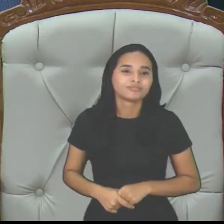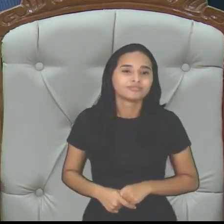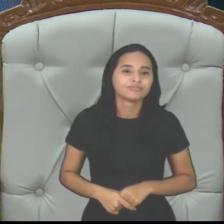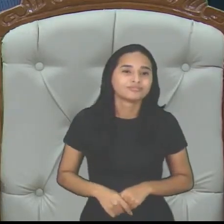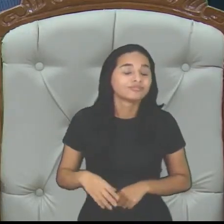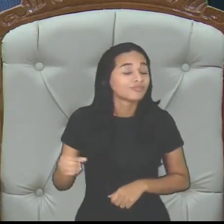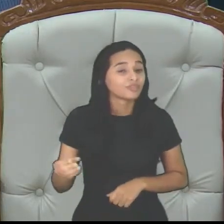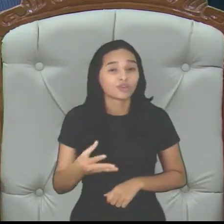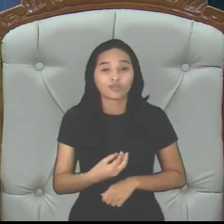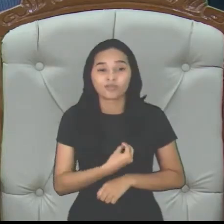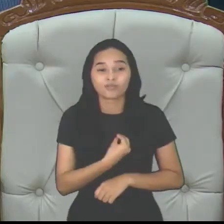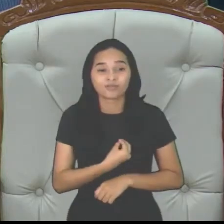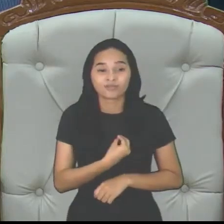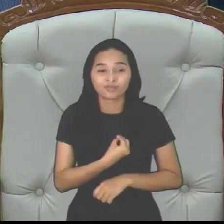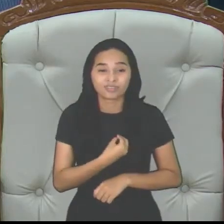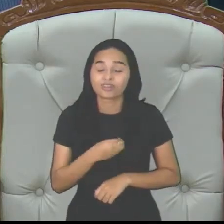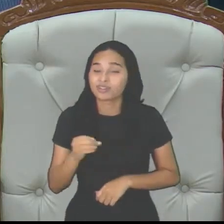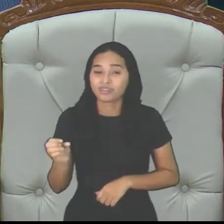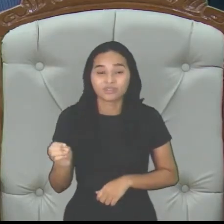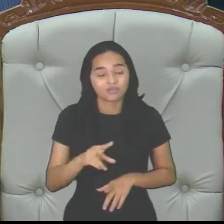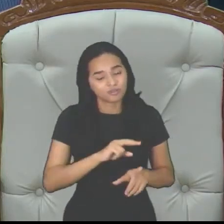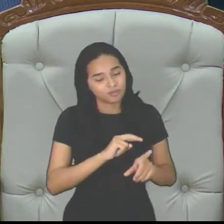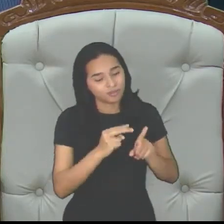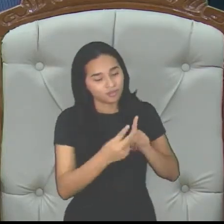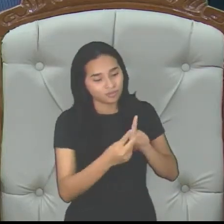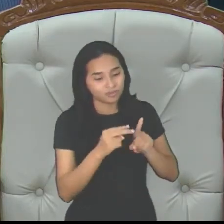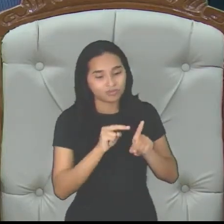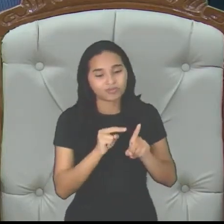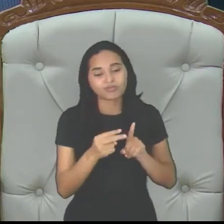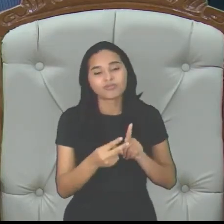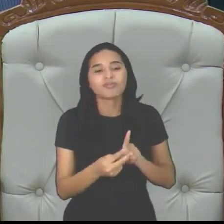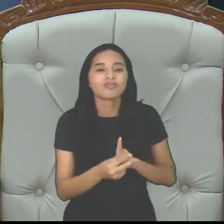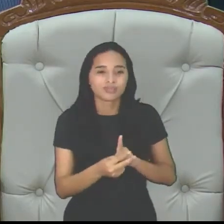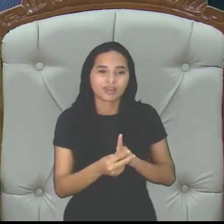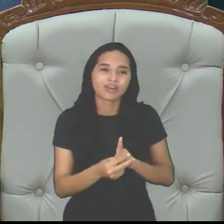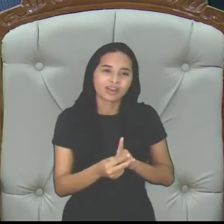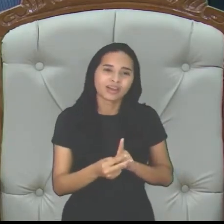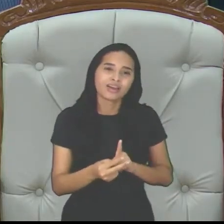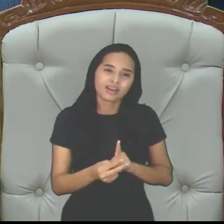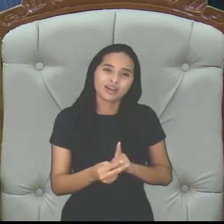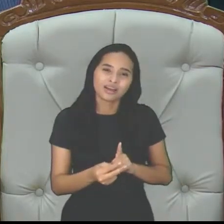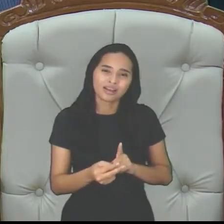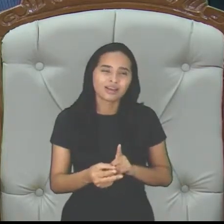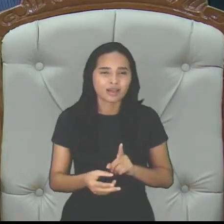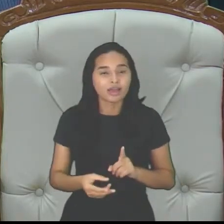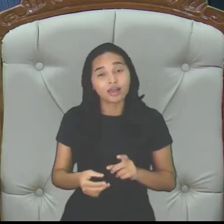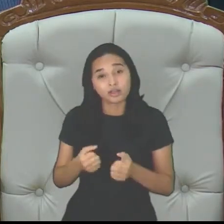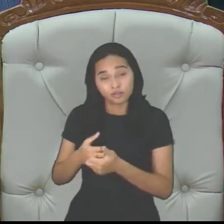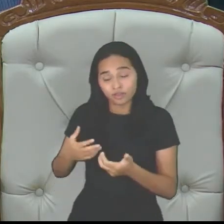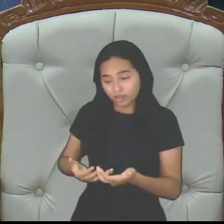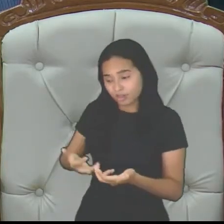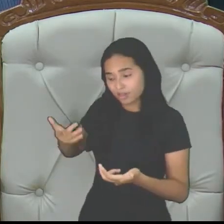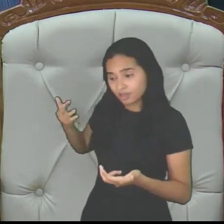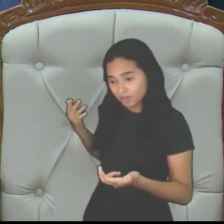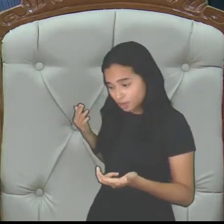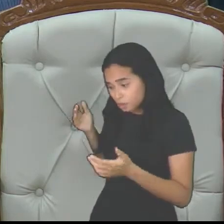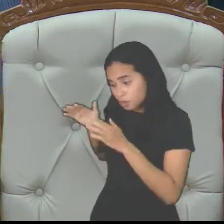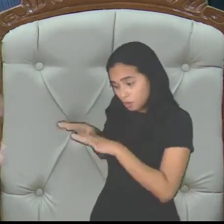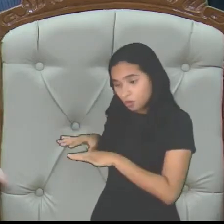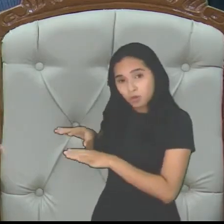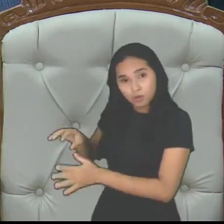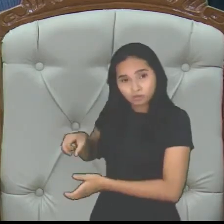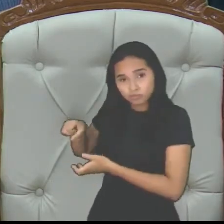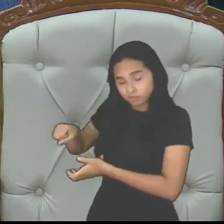nova vida, uma nova perspectiva. Aquilo que lá atrás ficou em uma sacola e jogado